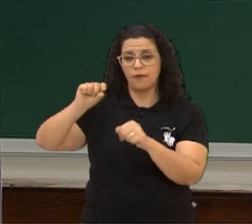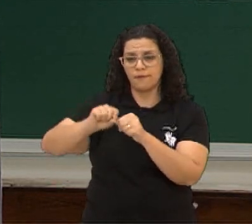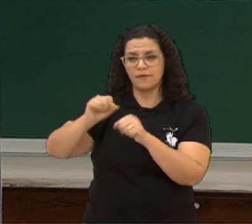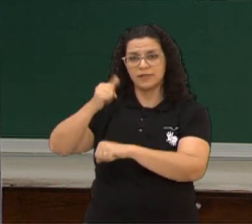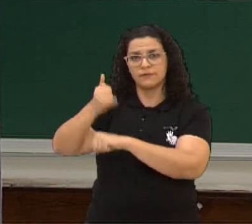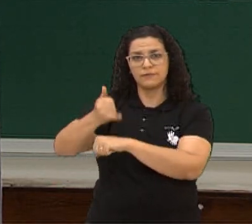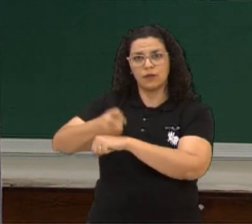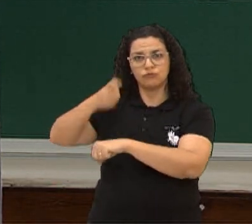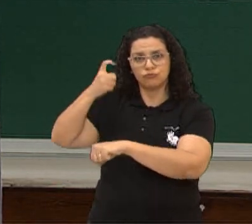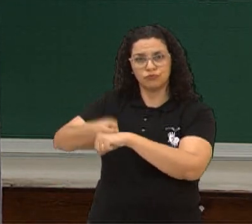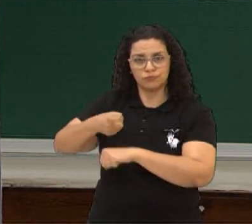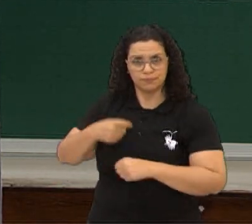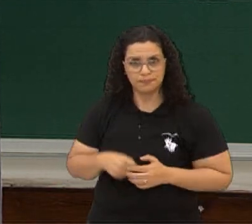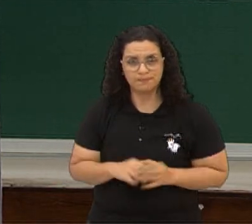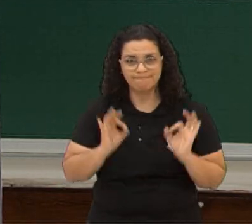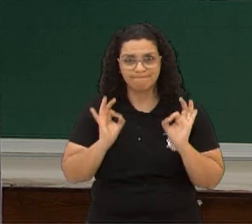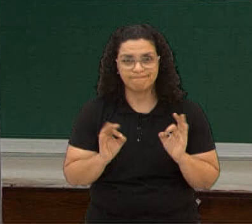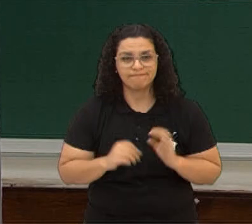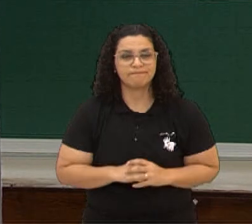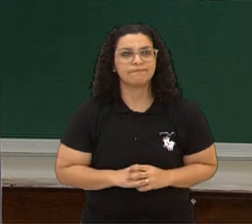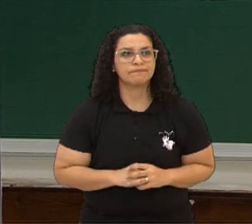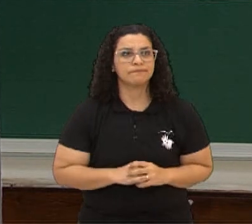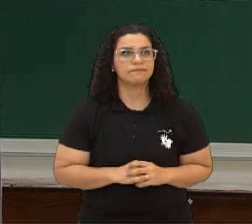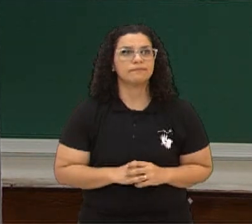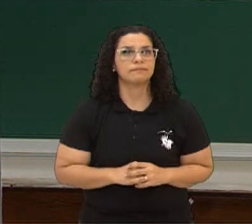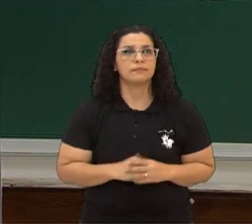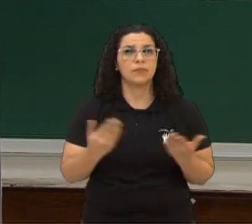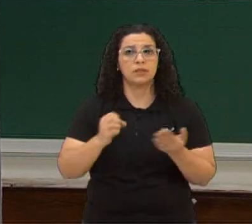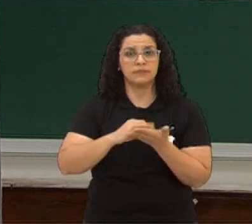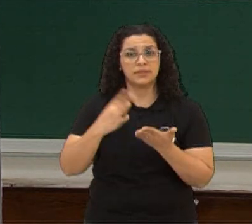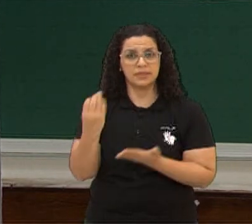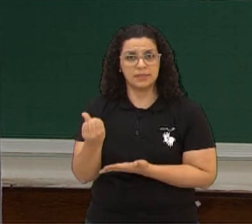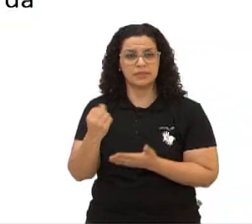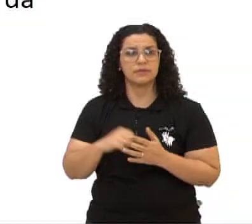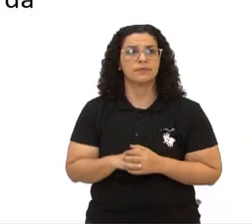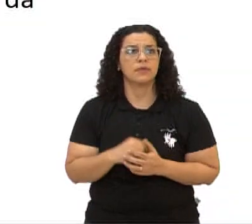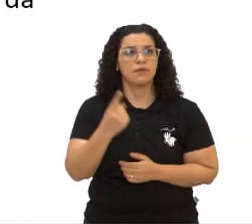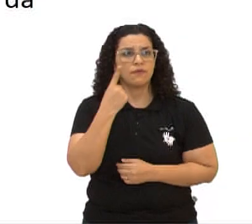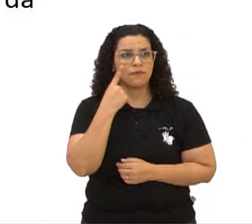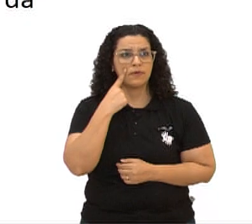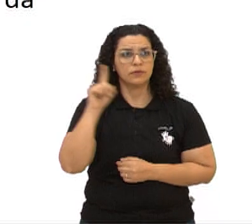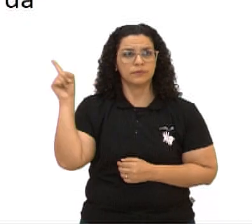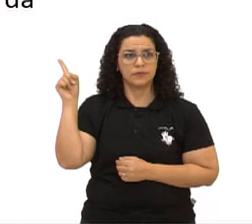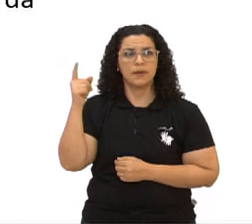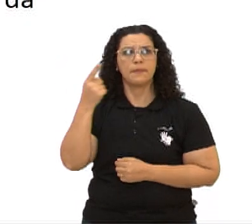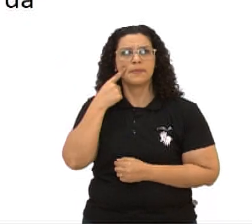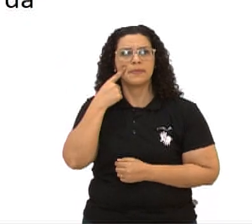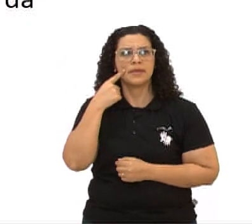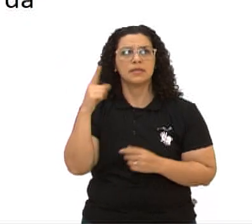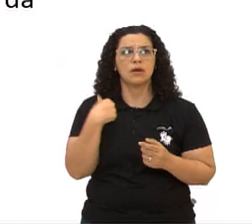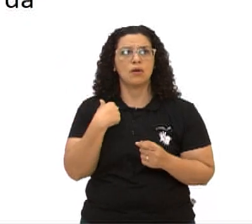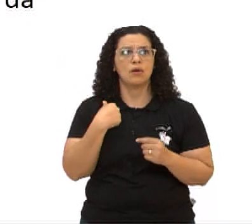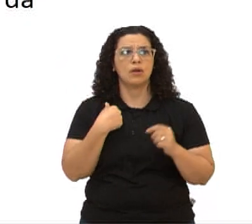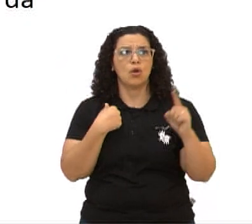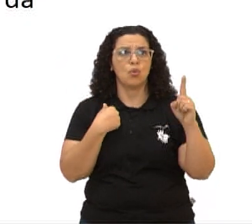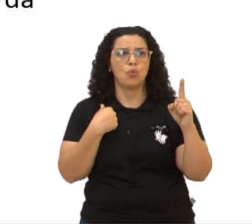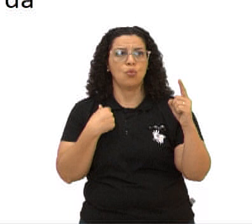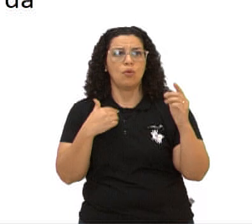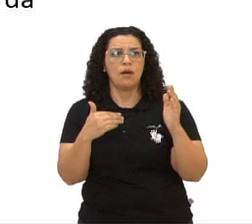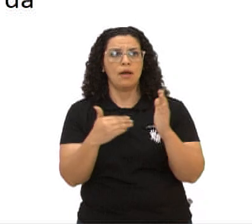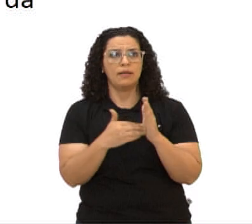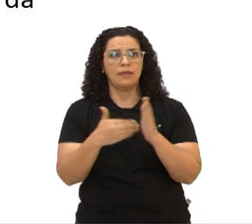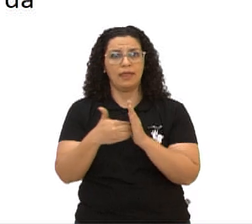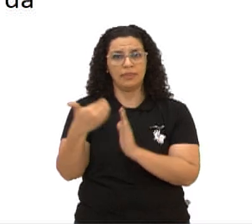formação do ferro metálico. Certo? Vamos para a atividade 6. Olha só. Considere as seguintes eletrólises